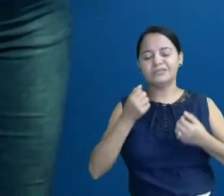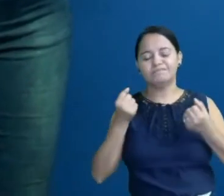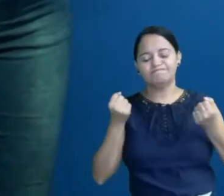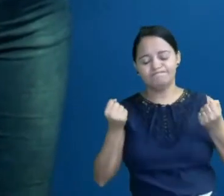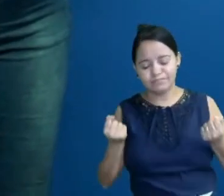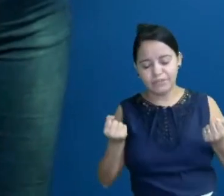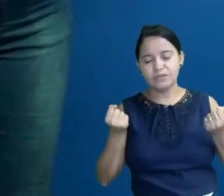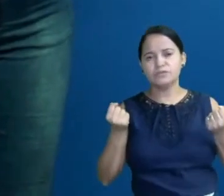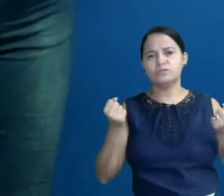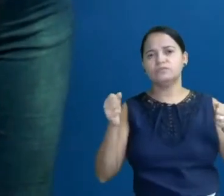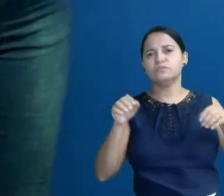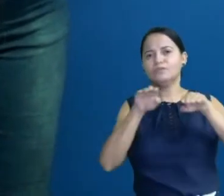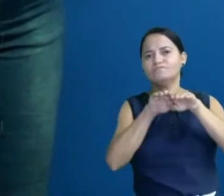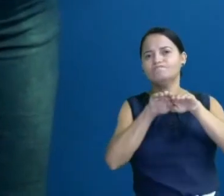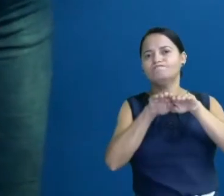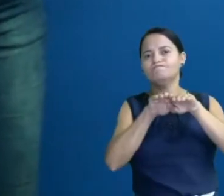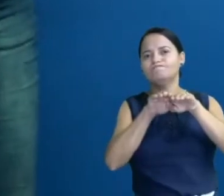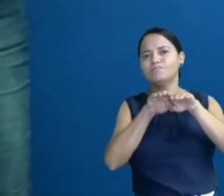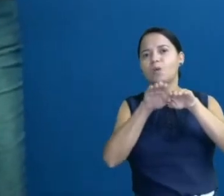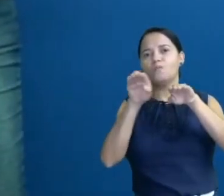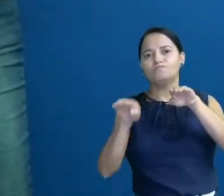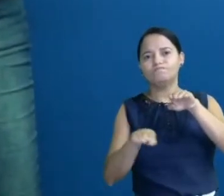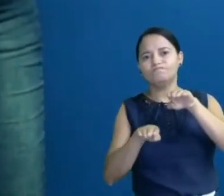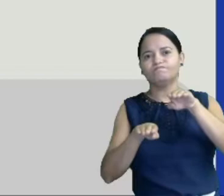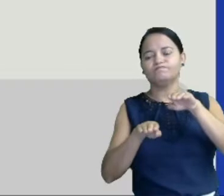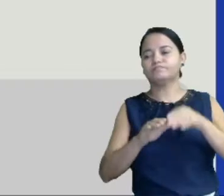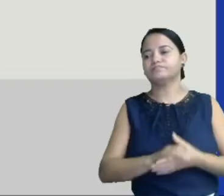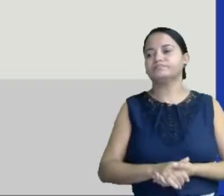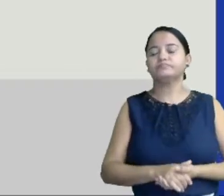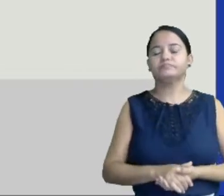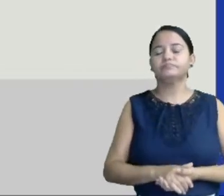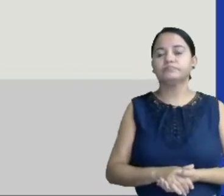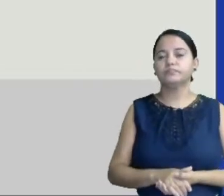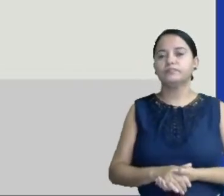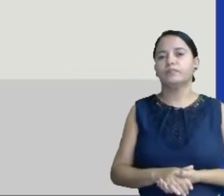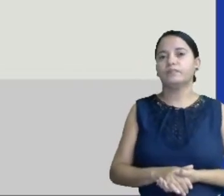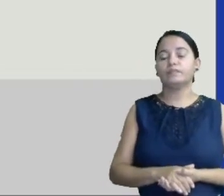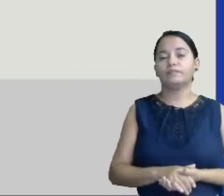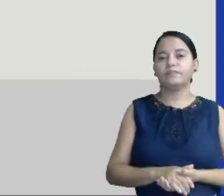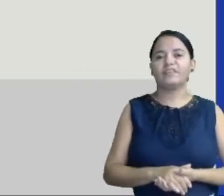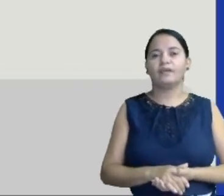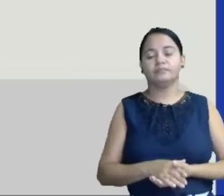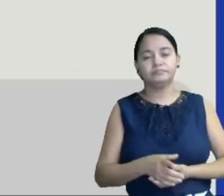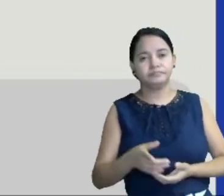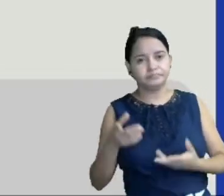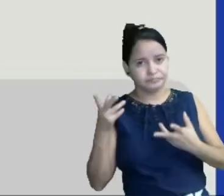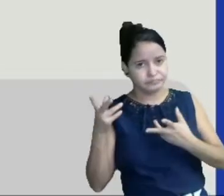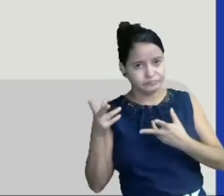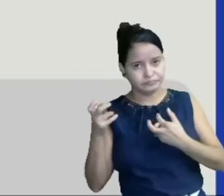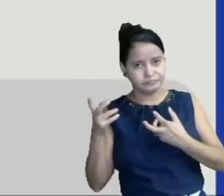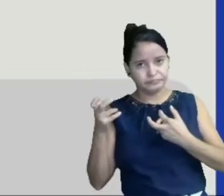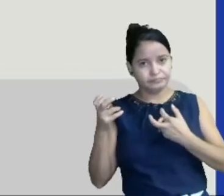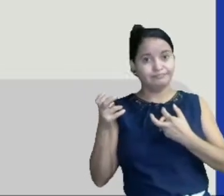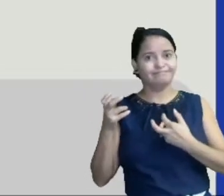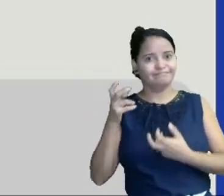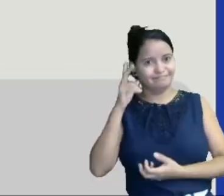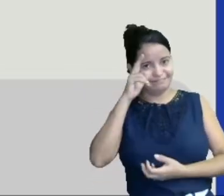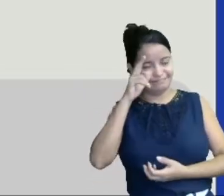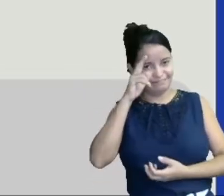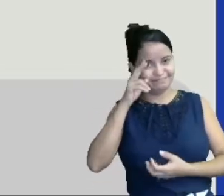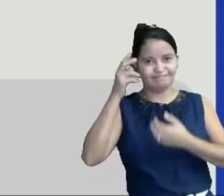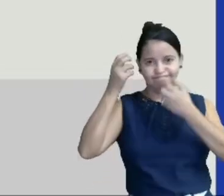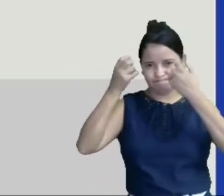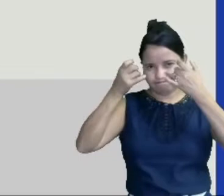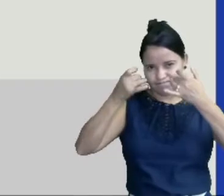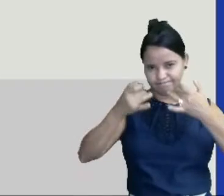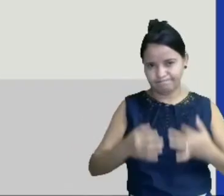equilíbrio ou desequilíbrio Beleza então vamos seguir veja o que acontece em cada situação apresentada abaixo